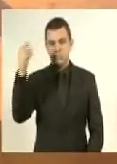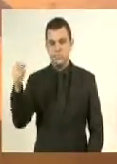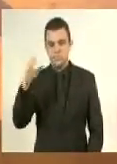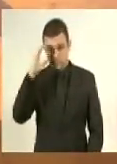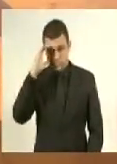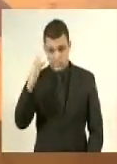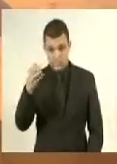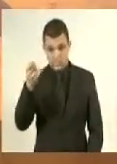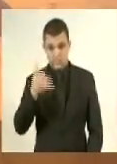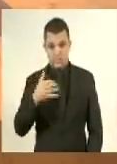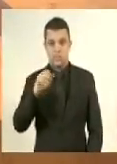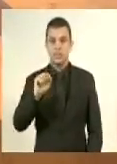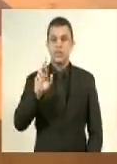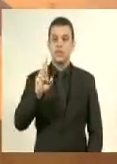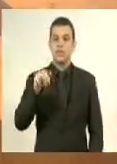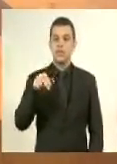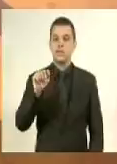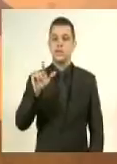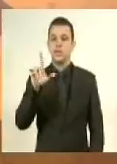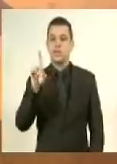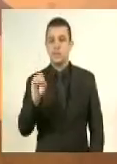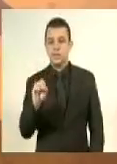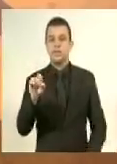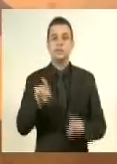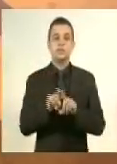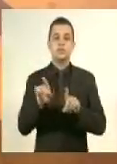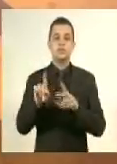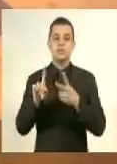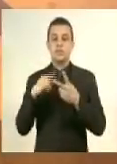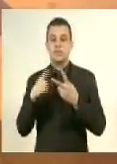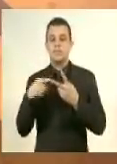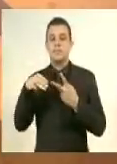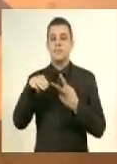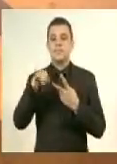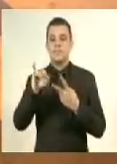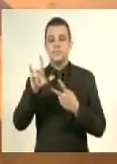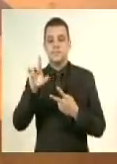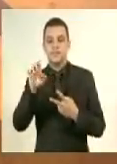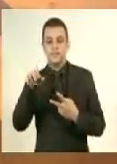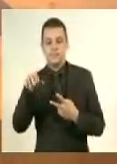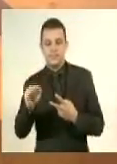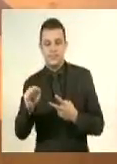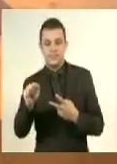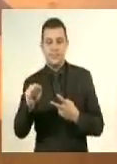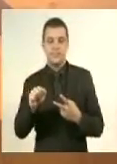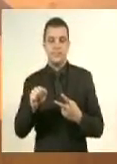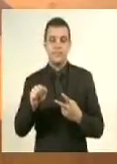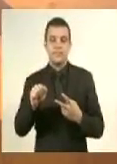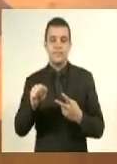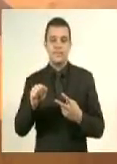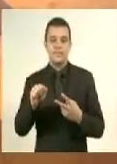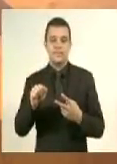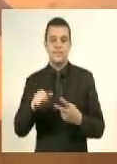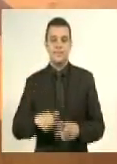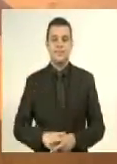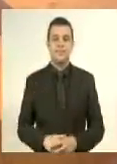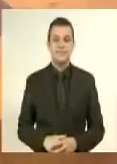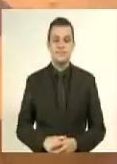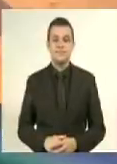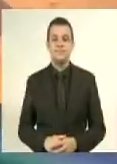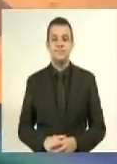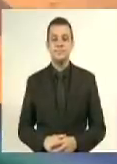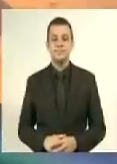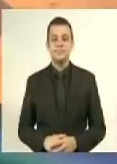Milena. Arnaldo e Vilena. Parabenizar a todos, desejar Arnaldo felicidades. Arnaldo e Milena. E Vilena. Milena. Milena. Isso.